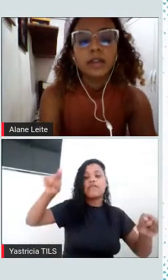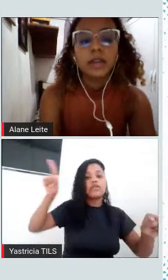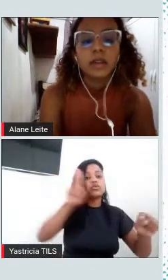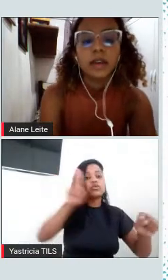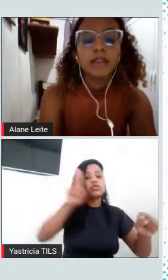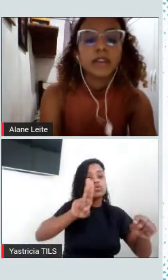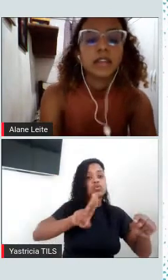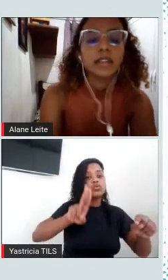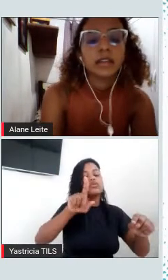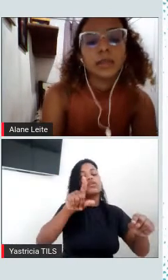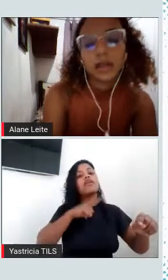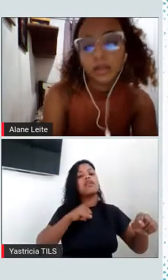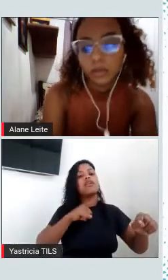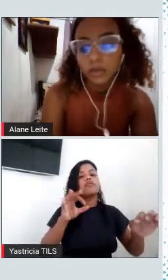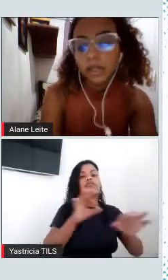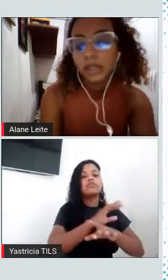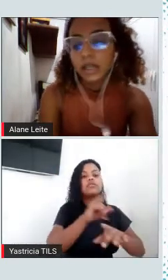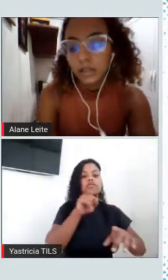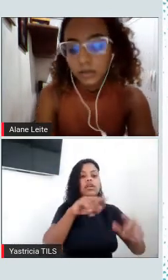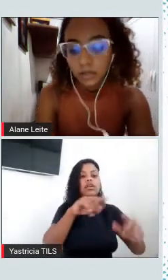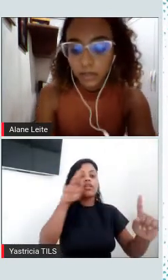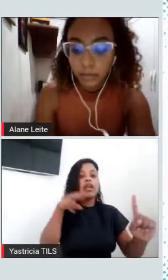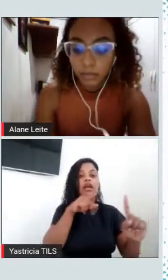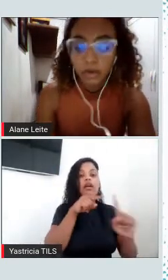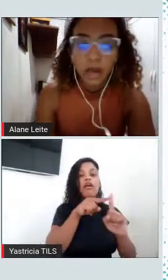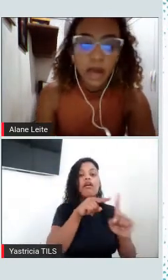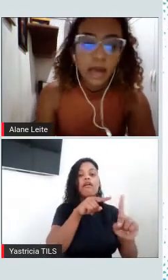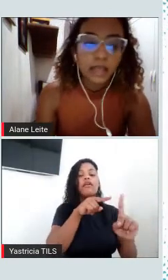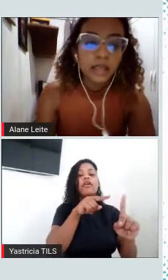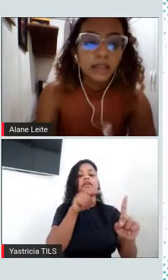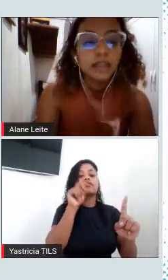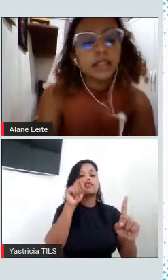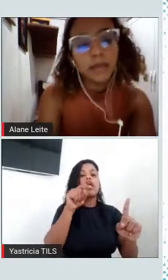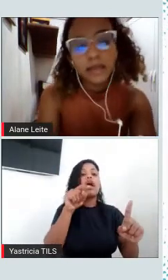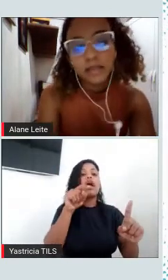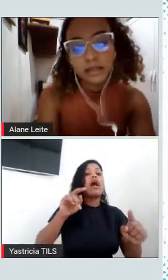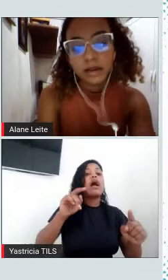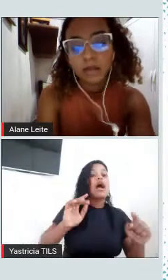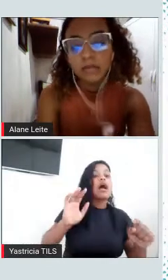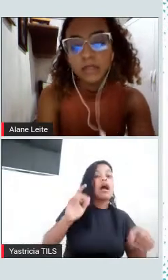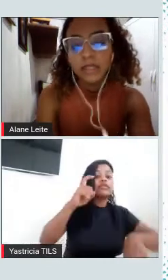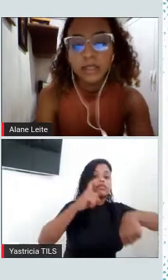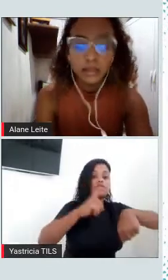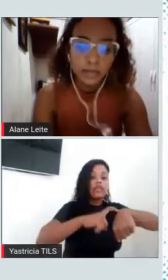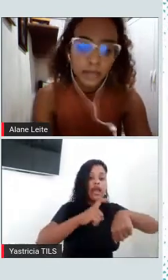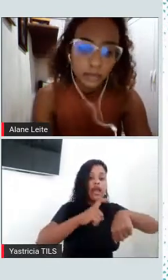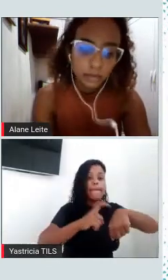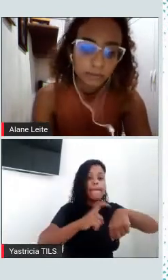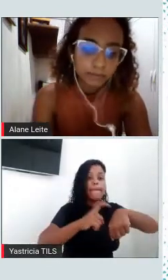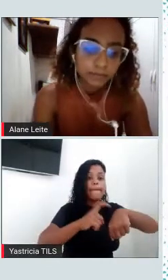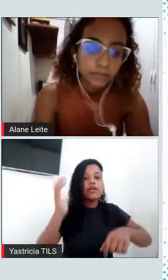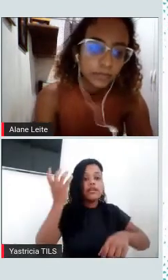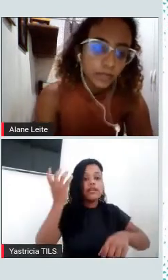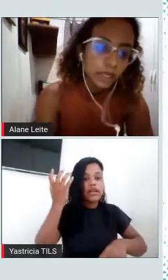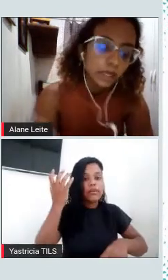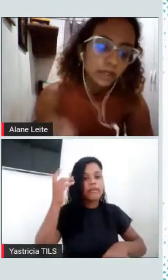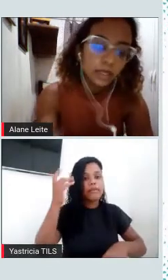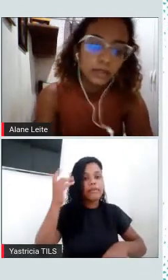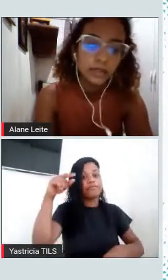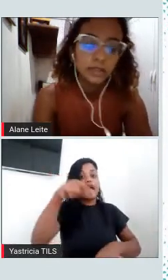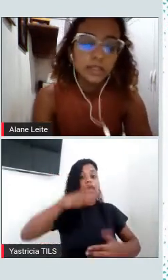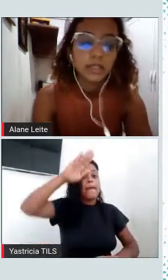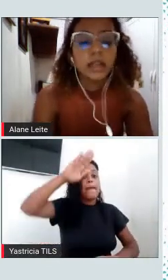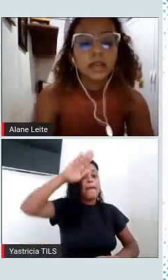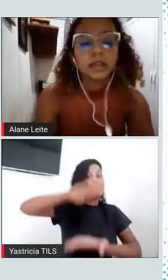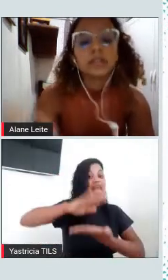ele é feito em referência à temperatura e o tempo. Aqui vai ser pressão e temperatura. É isso